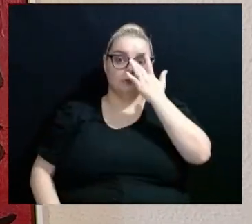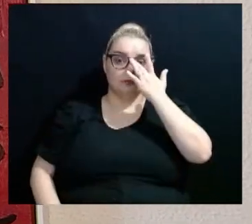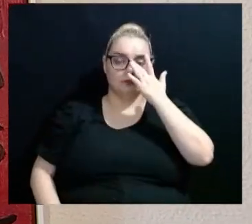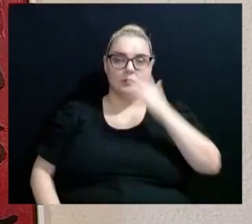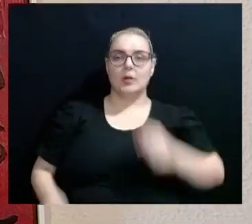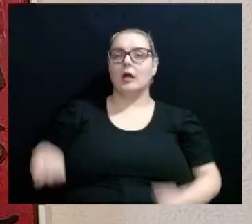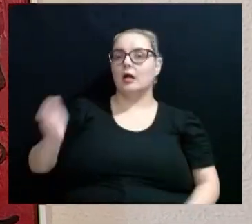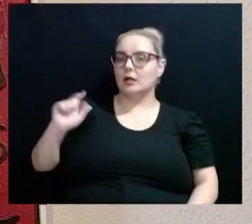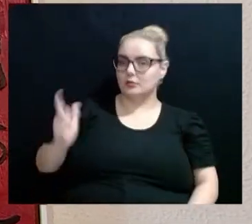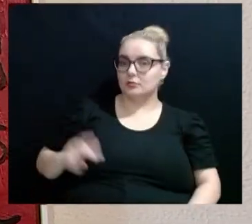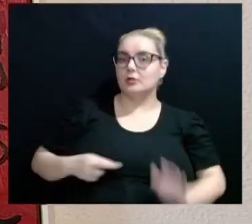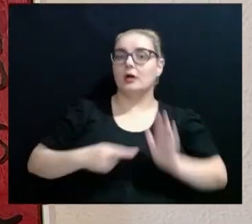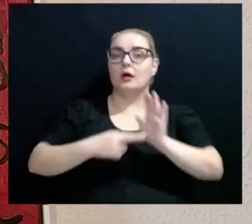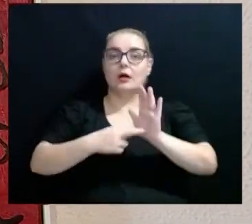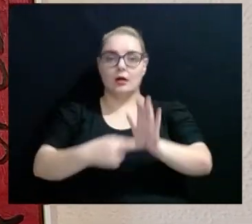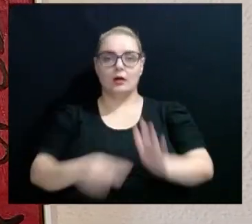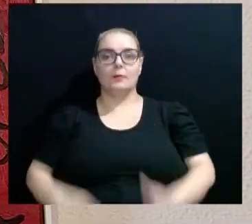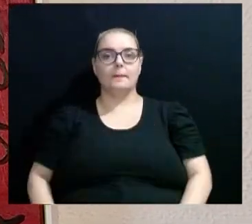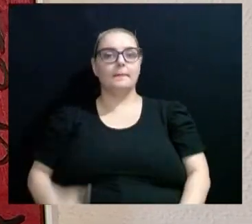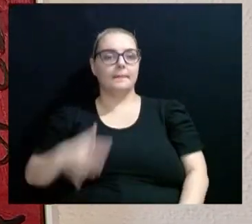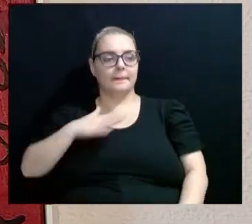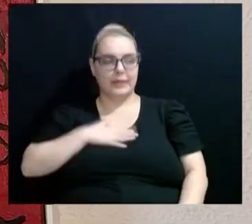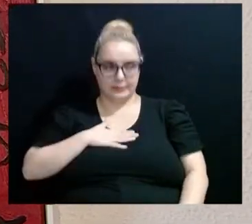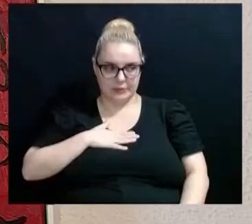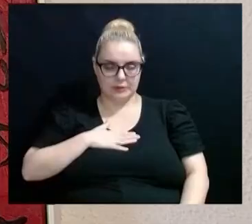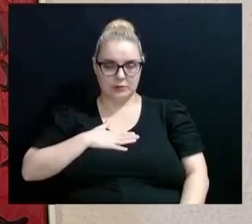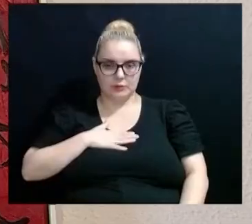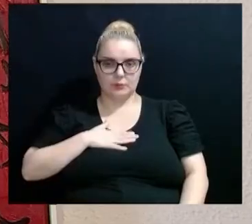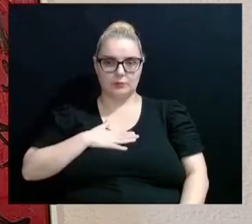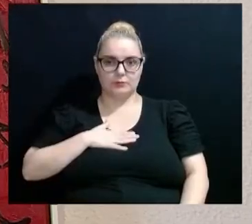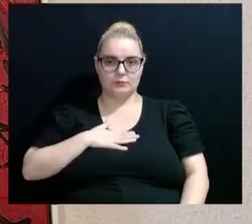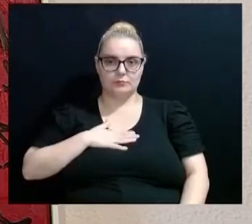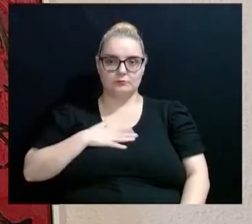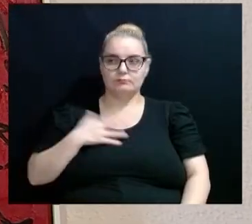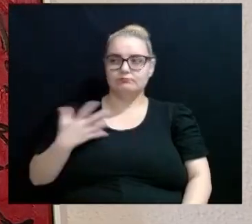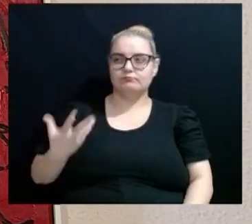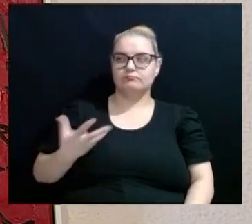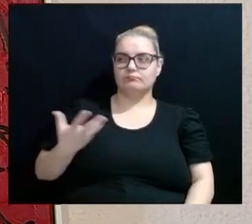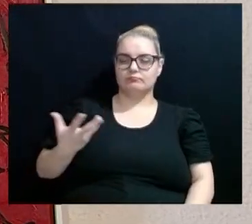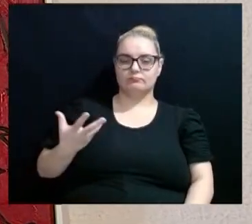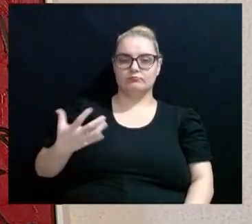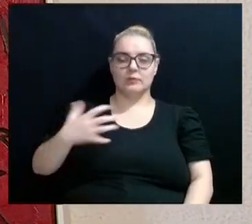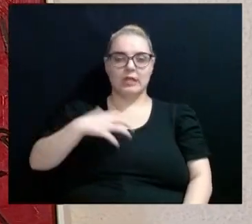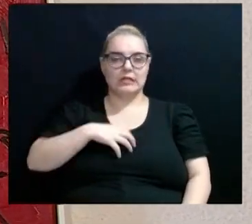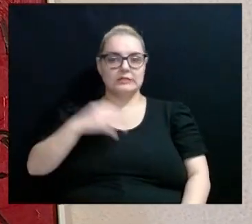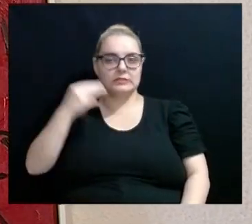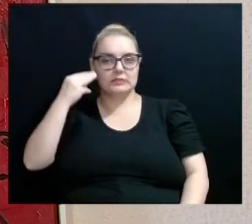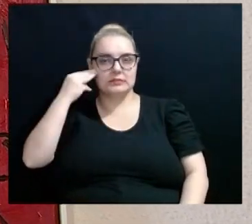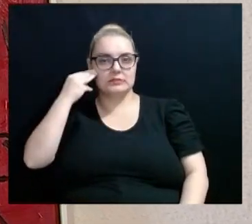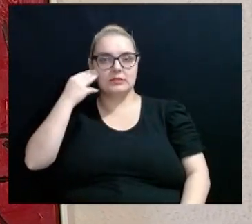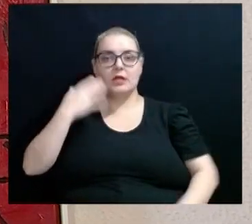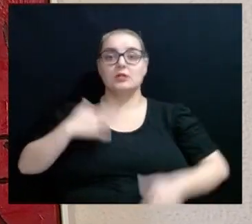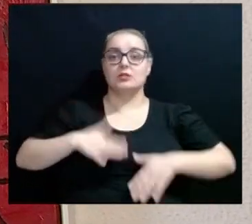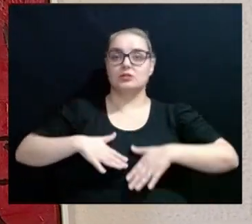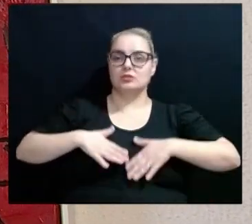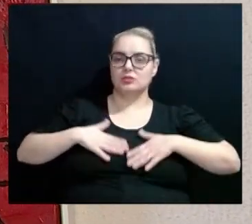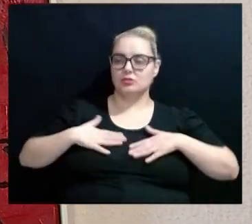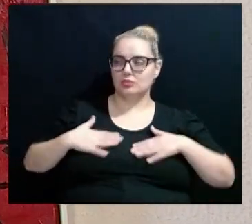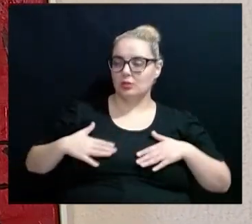lateral. A cor azul, ela representa esse estado mental